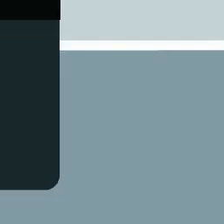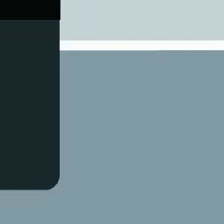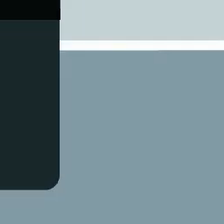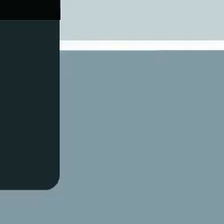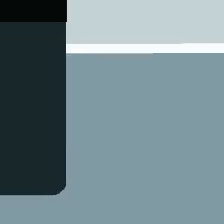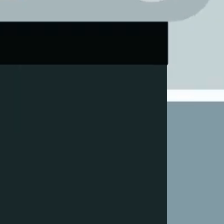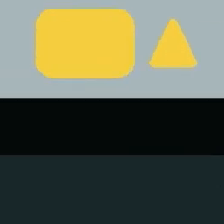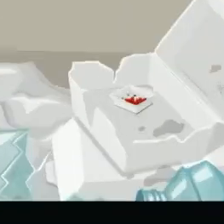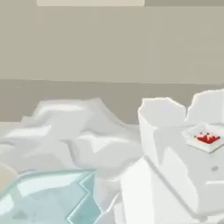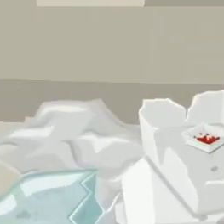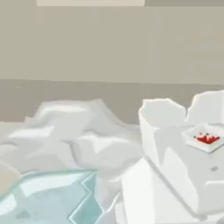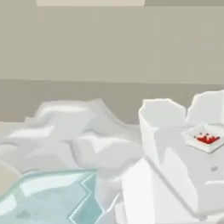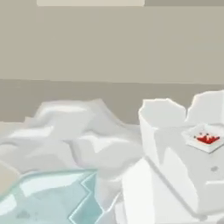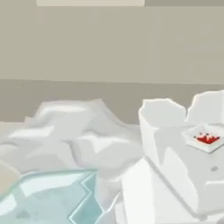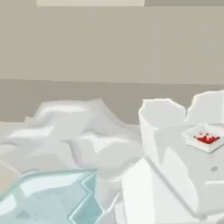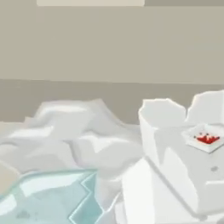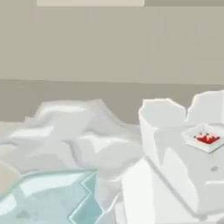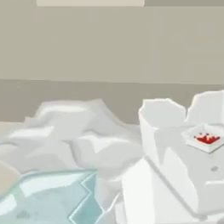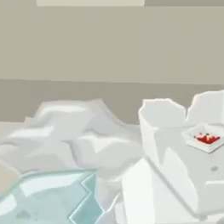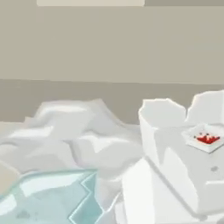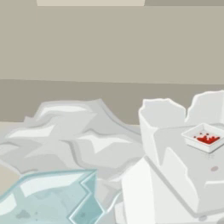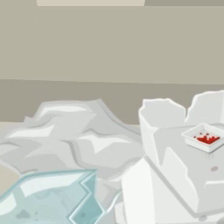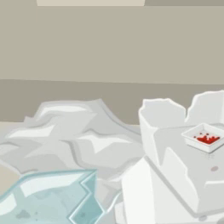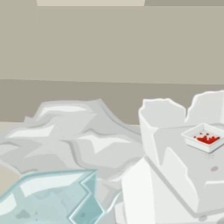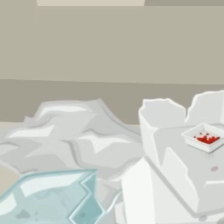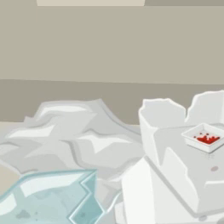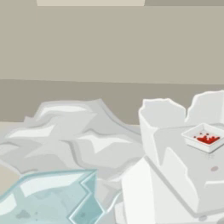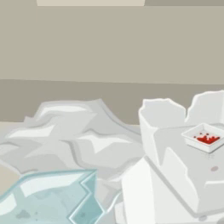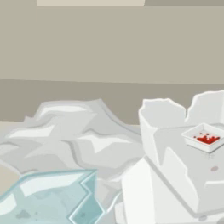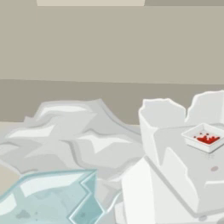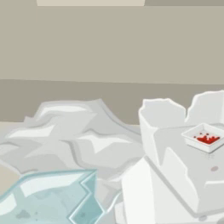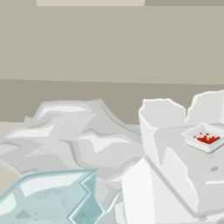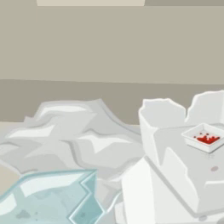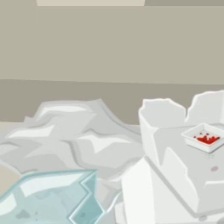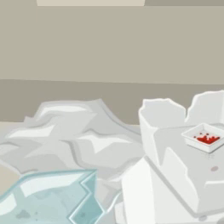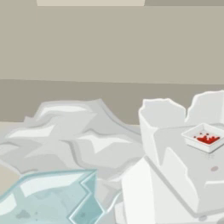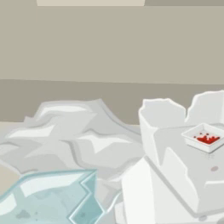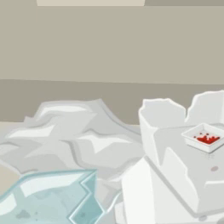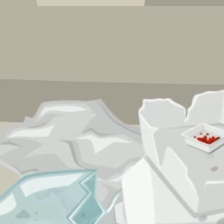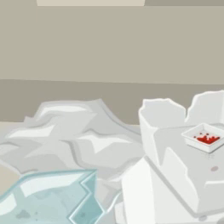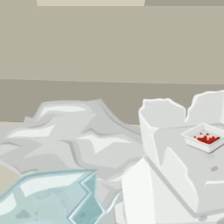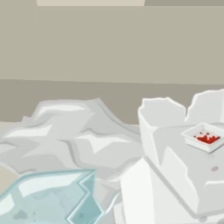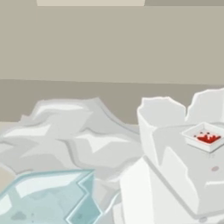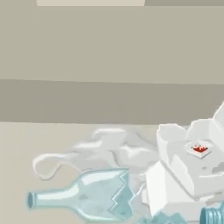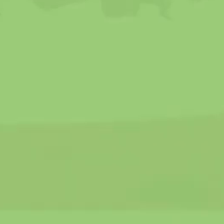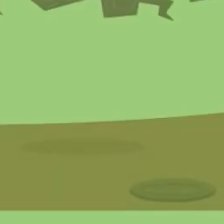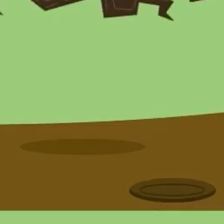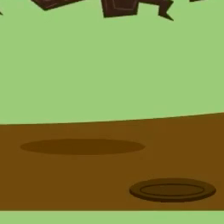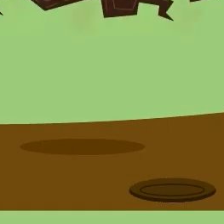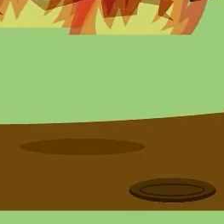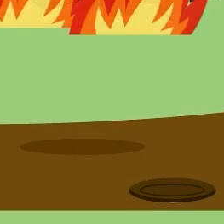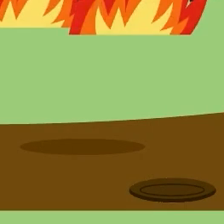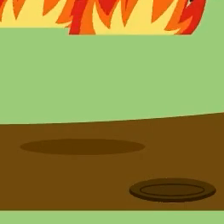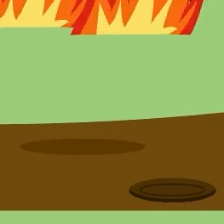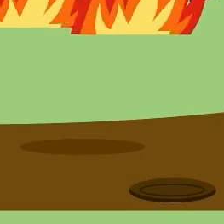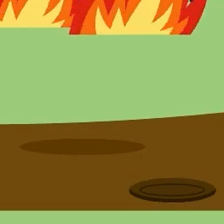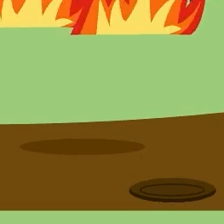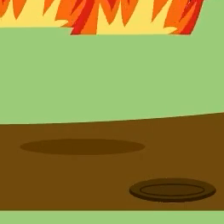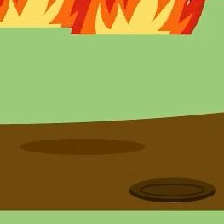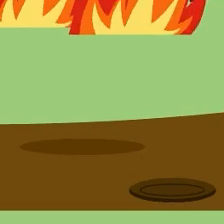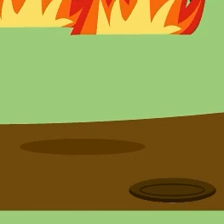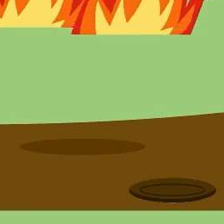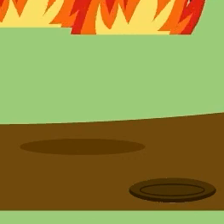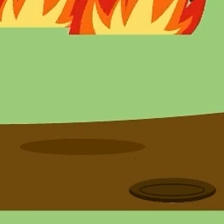indústrias. Sabemos que o lixo gerado nas grandes cidades prejudica o equilíbrio ambiental e que o desmatamento provoca